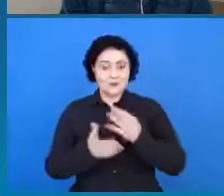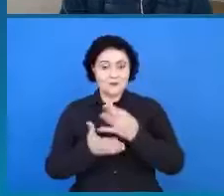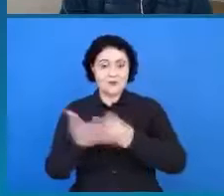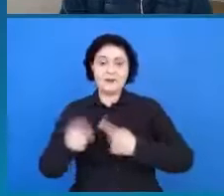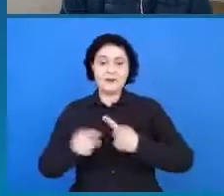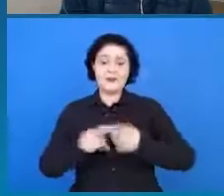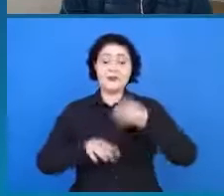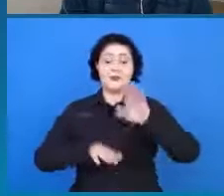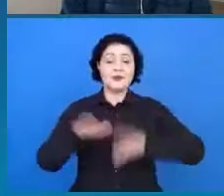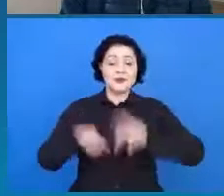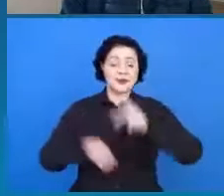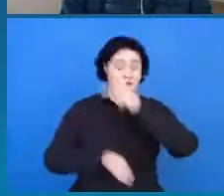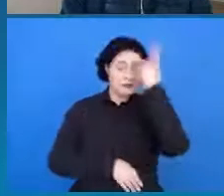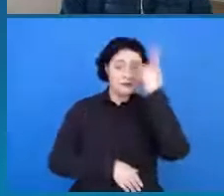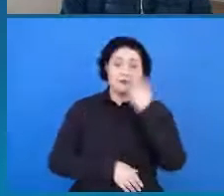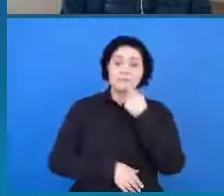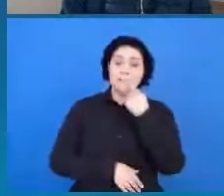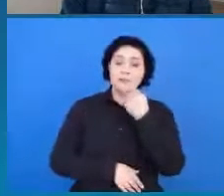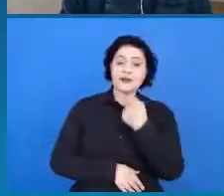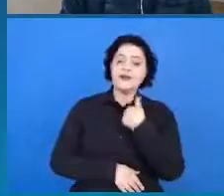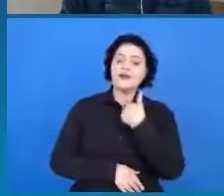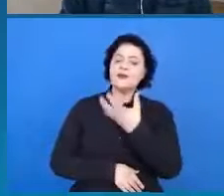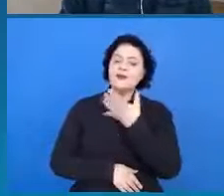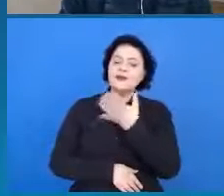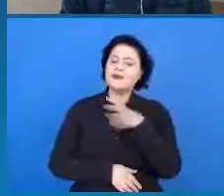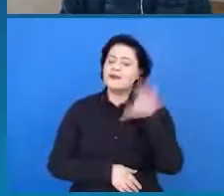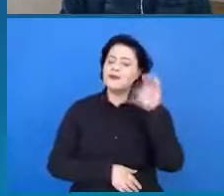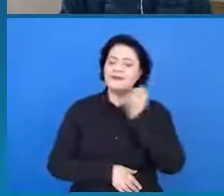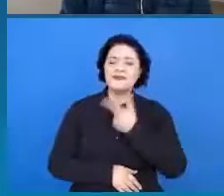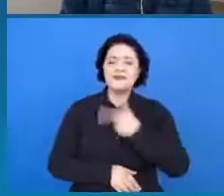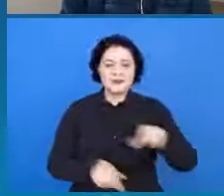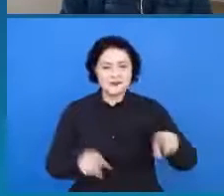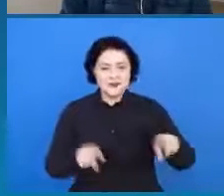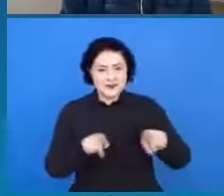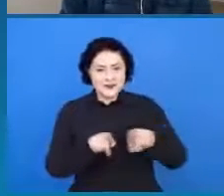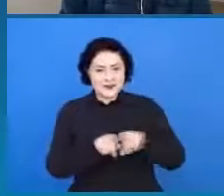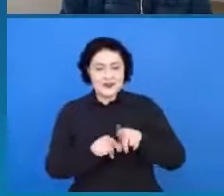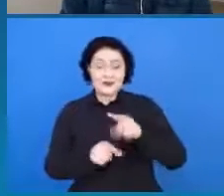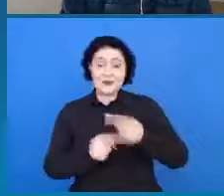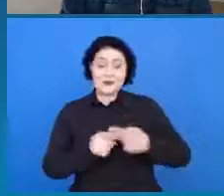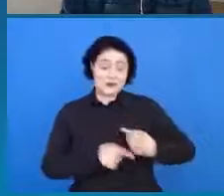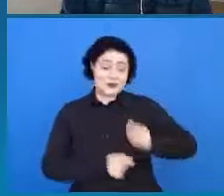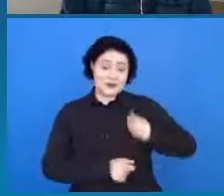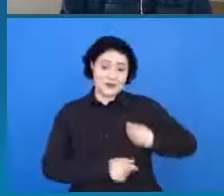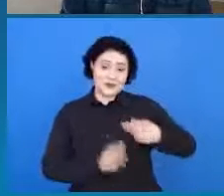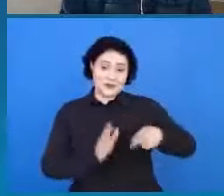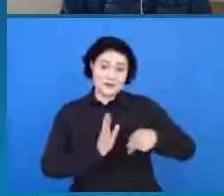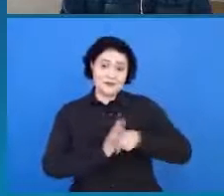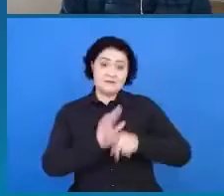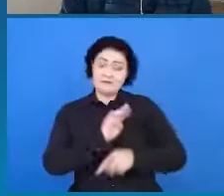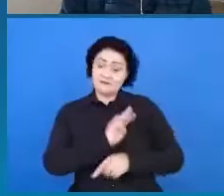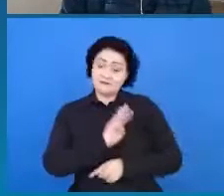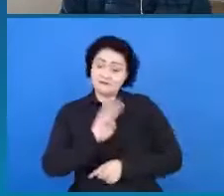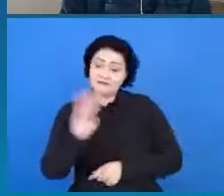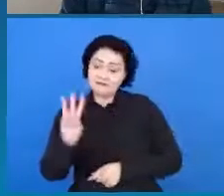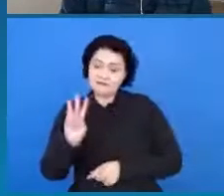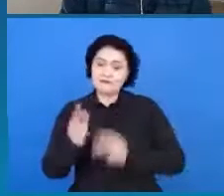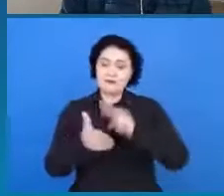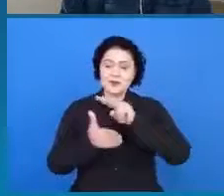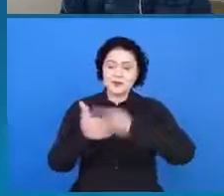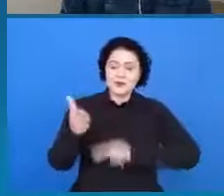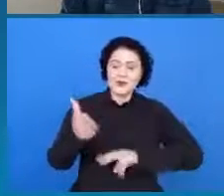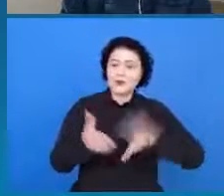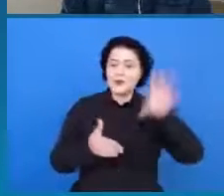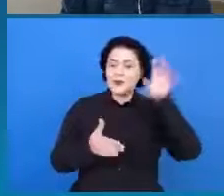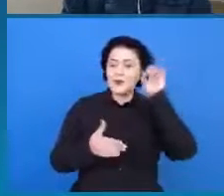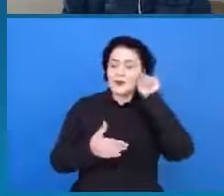por vezes nos dizem a gostaria de ouvir de novo apesar de estar lá no site poder ser lido